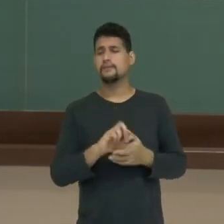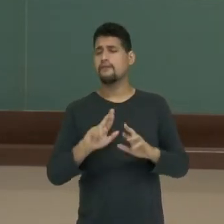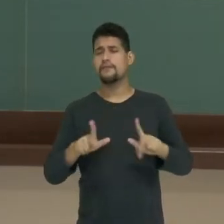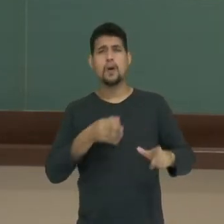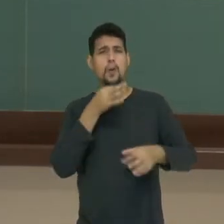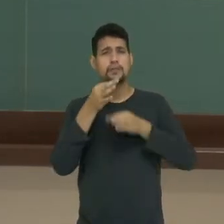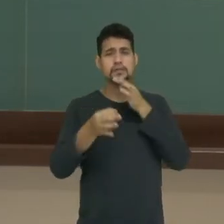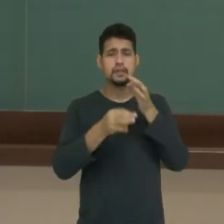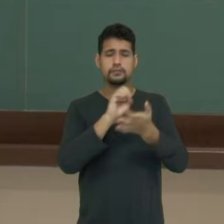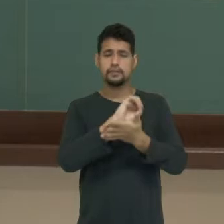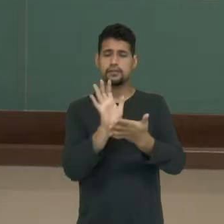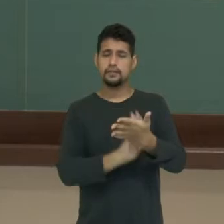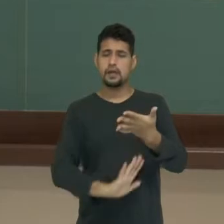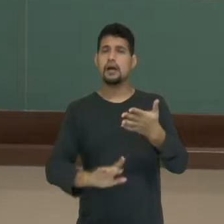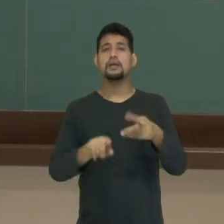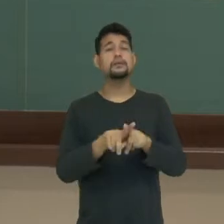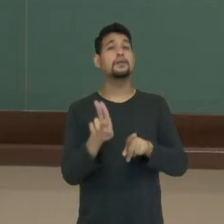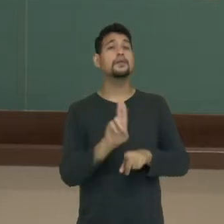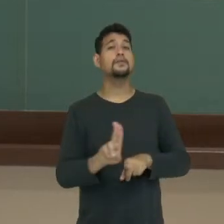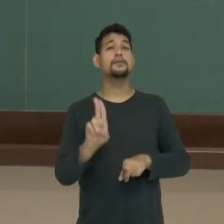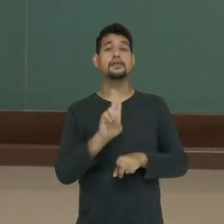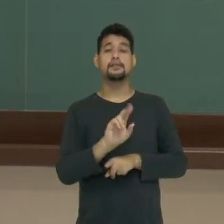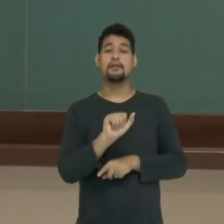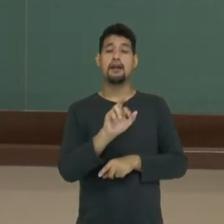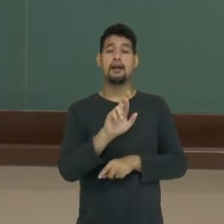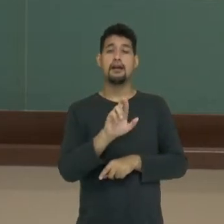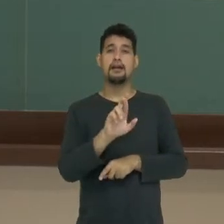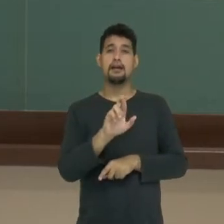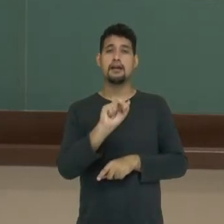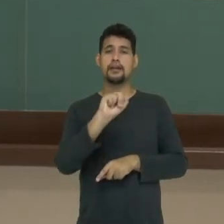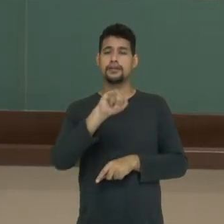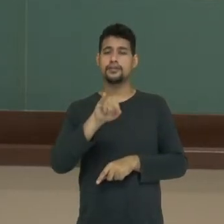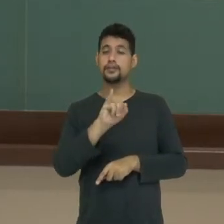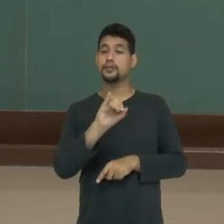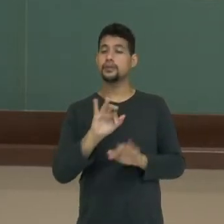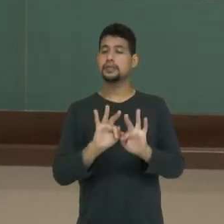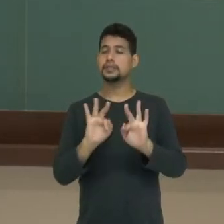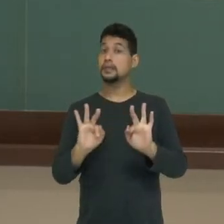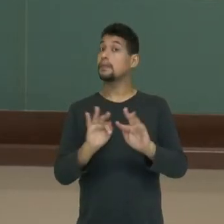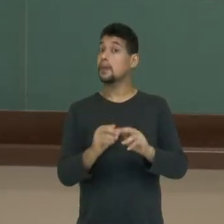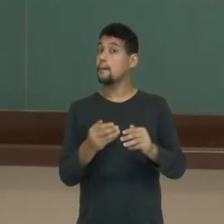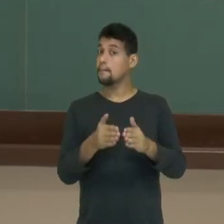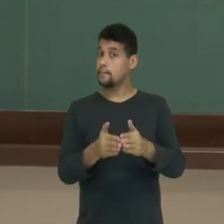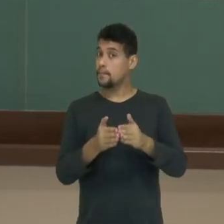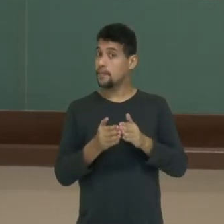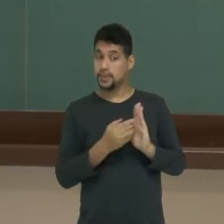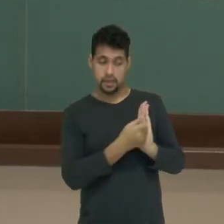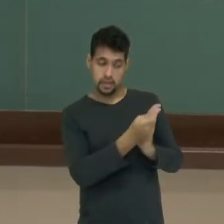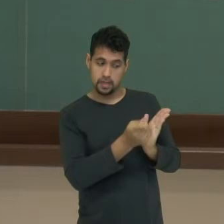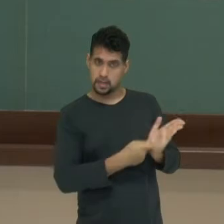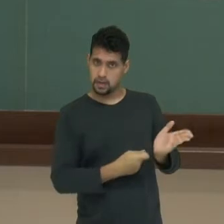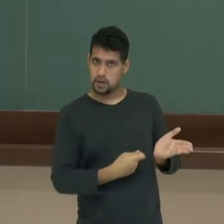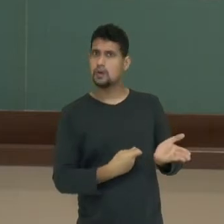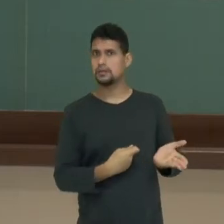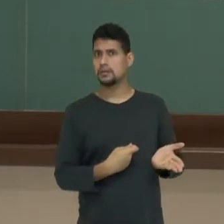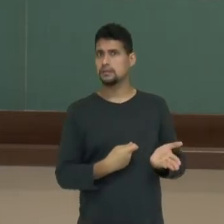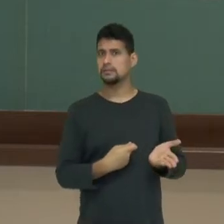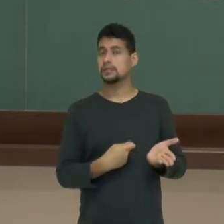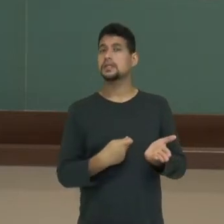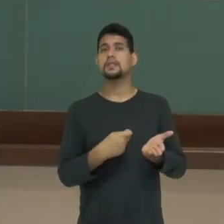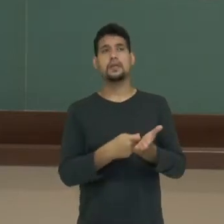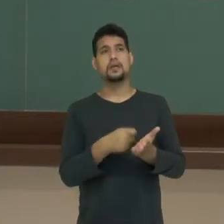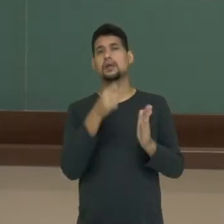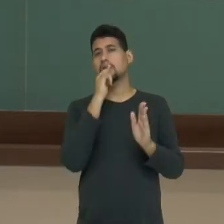de exercícios usando arranjo simples. Então, eu quero que você anote no teu caderno, de preferência